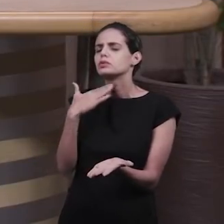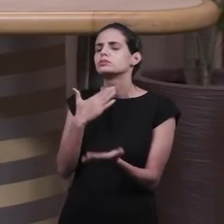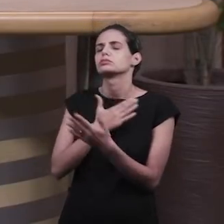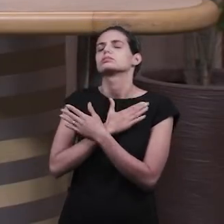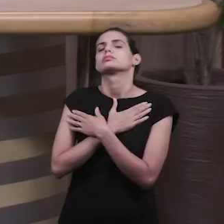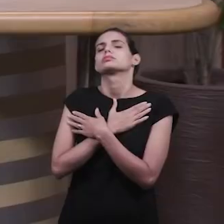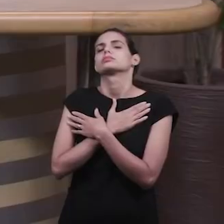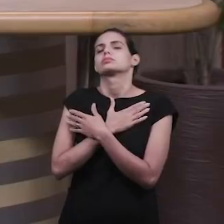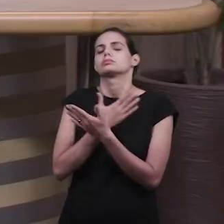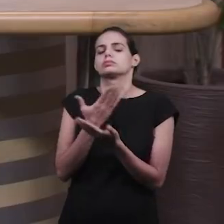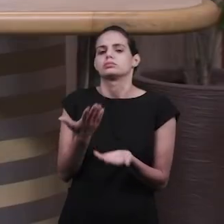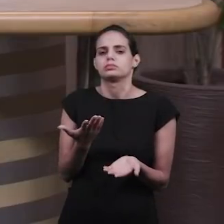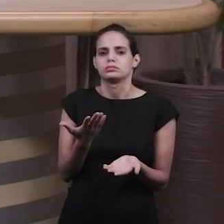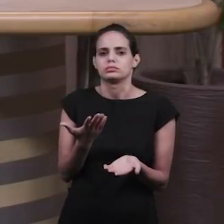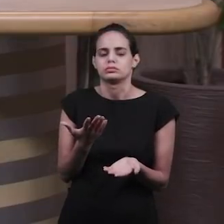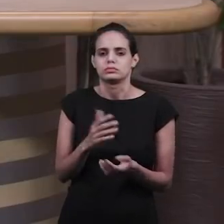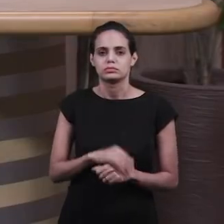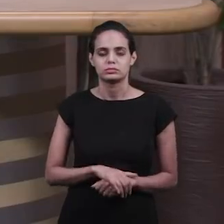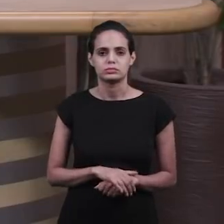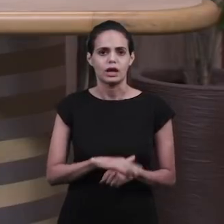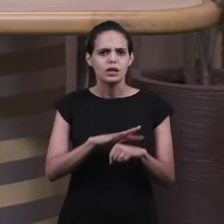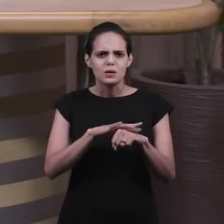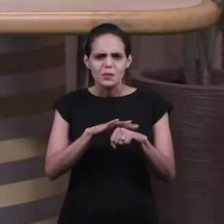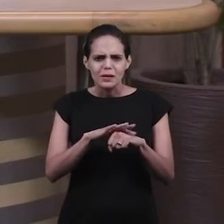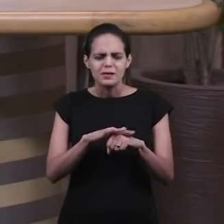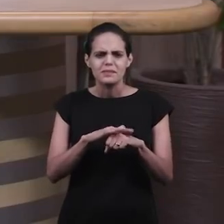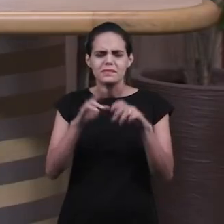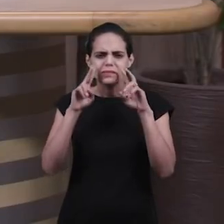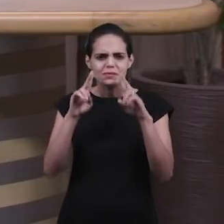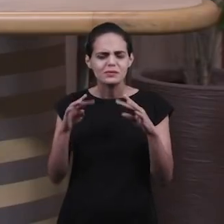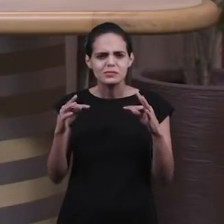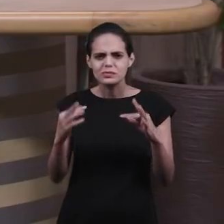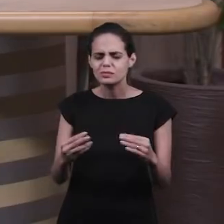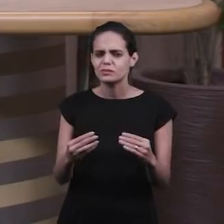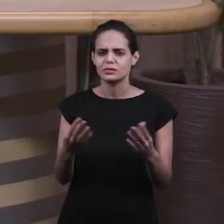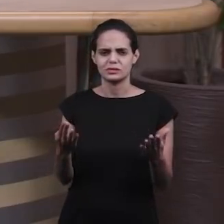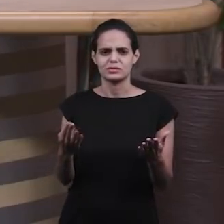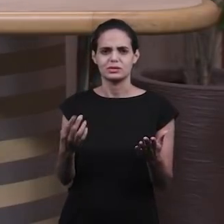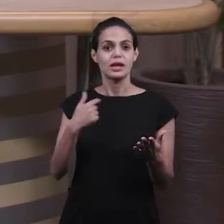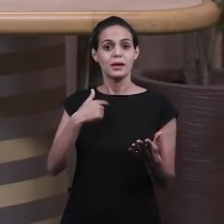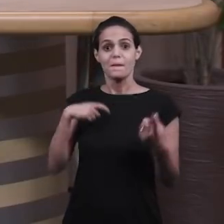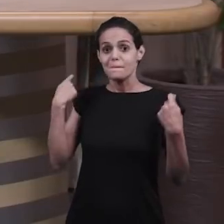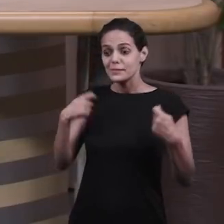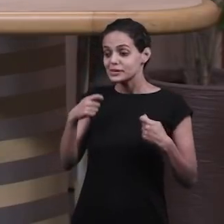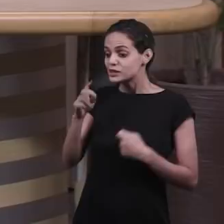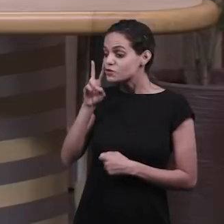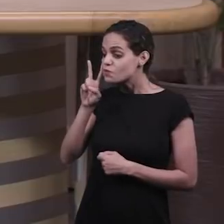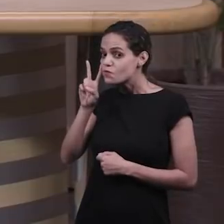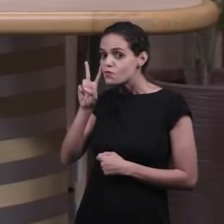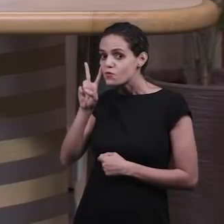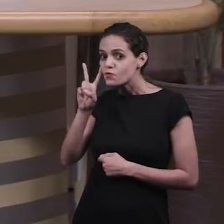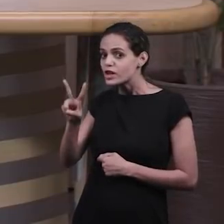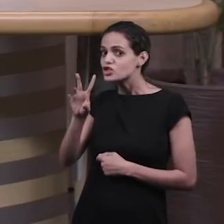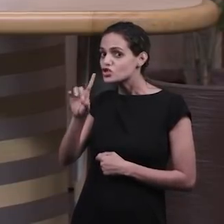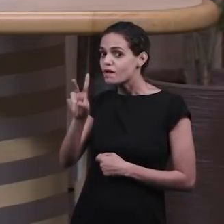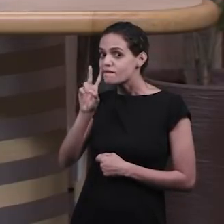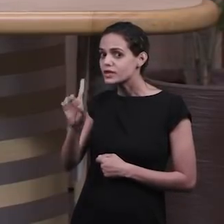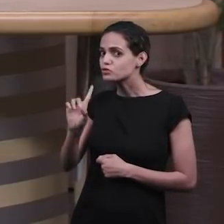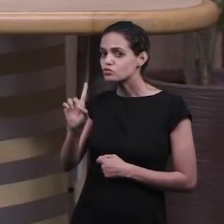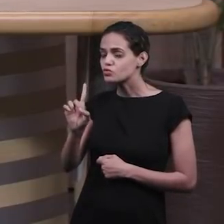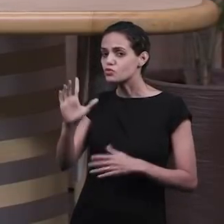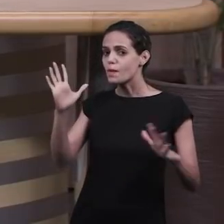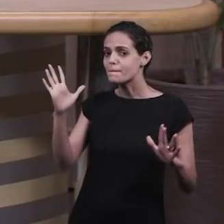algumas mulheres disseram que viram que ele está vivo, mas eu tenho que colocar a mão. Então é o seguinte, eu tenho que poupar a mão dele. Então, quando